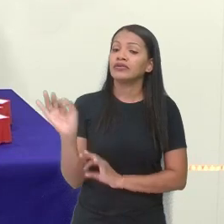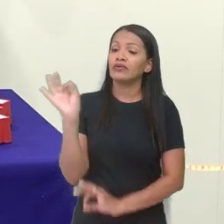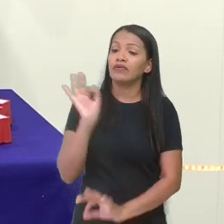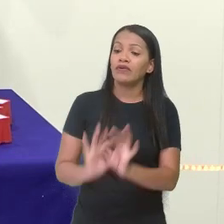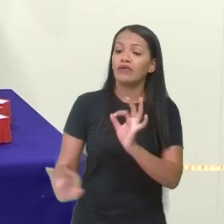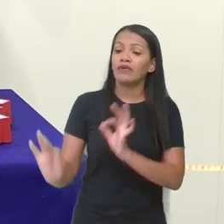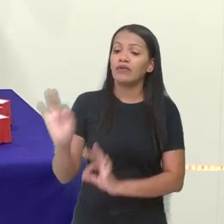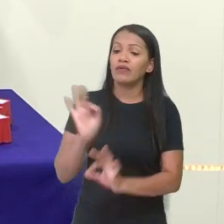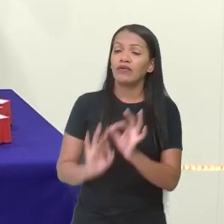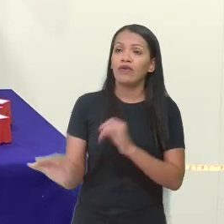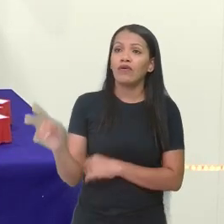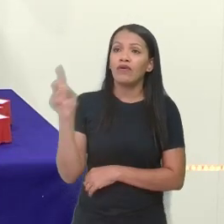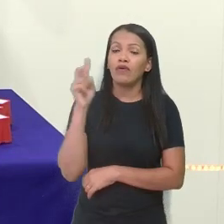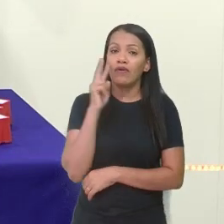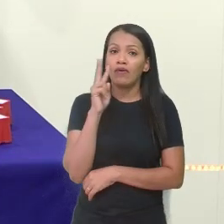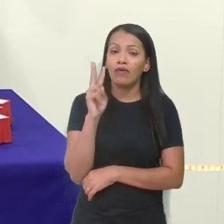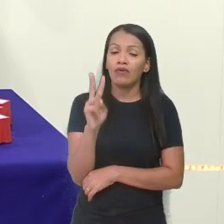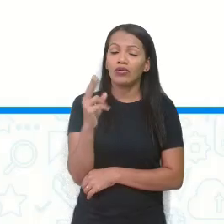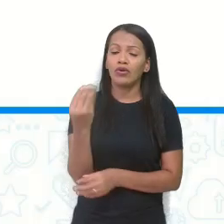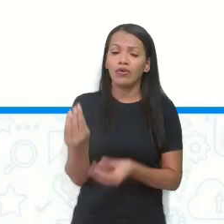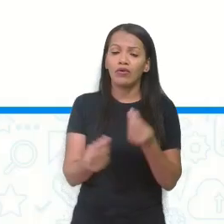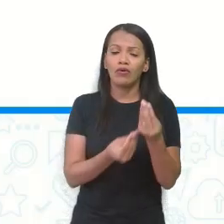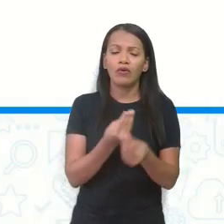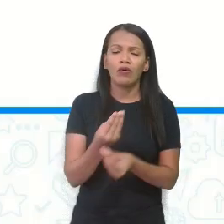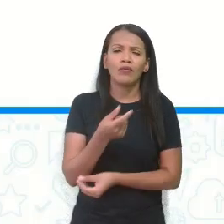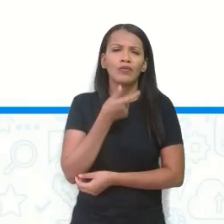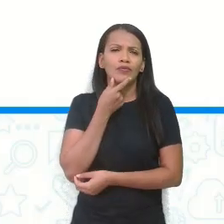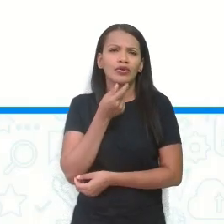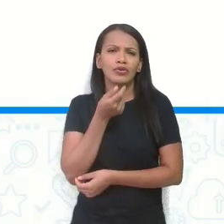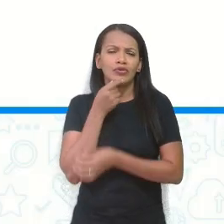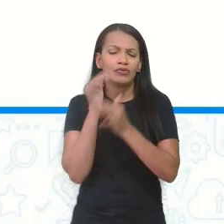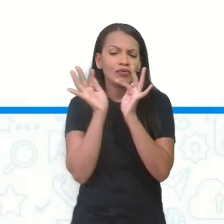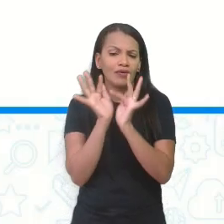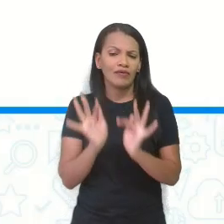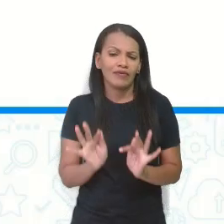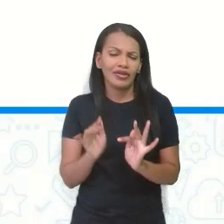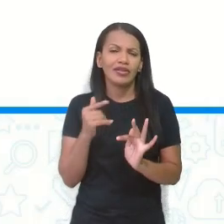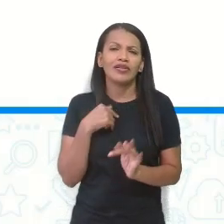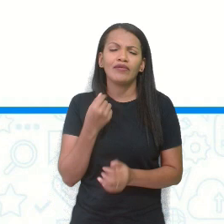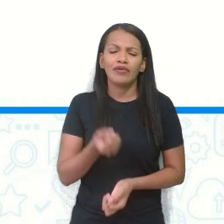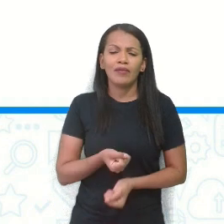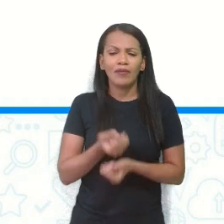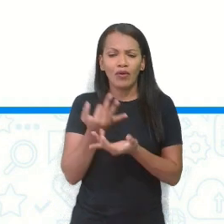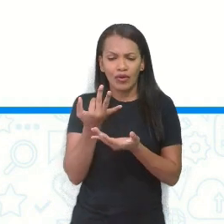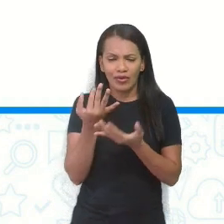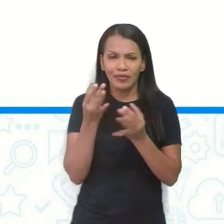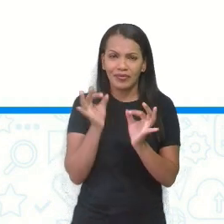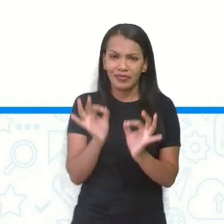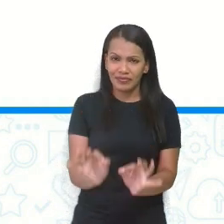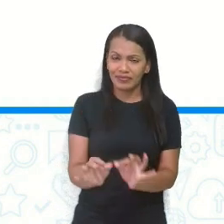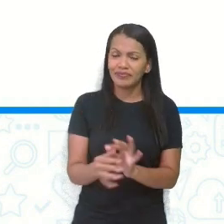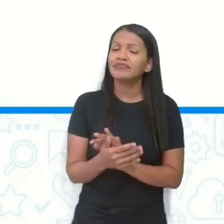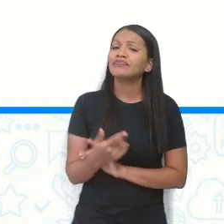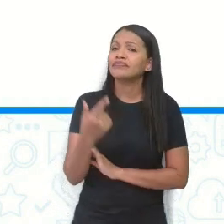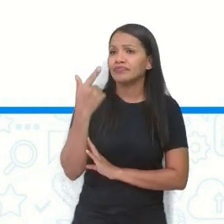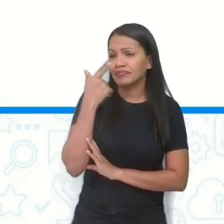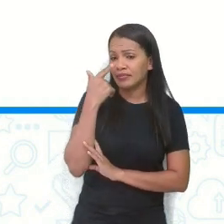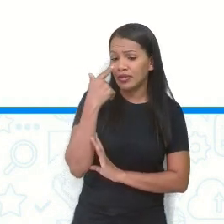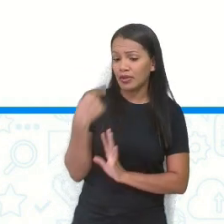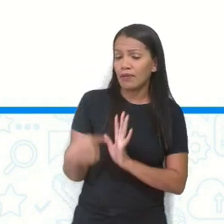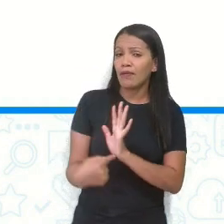organizou? Olha como esse menino está feliz. Talvez ele está lendo aí um poema, tá? Que